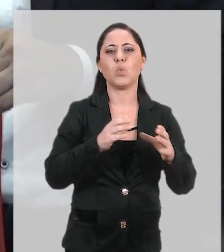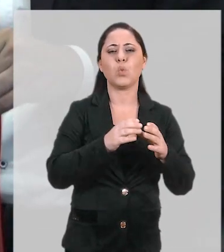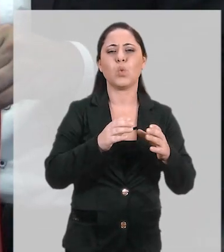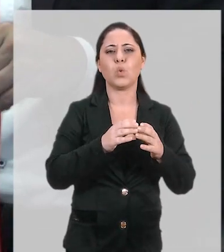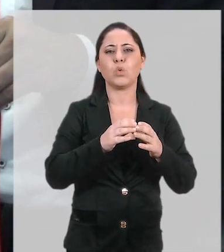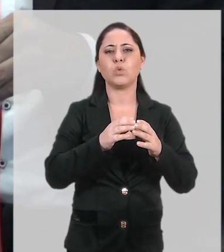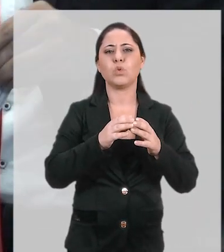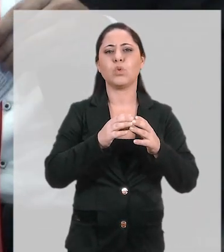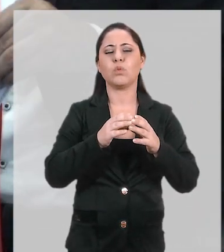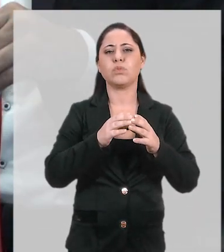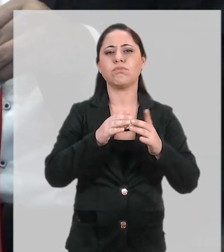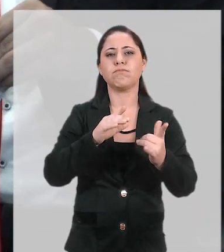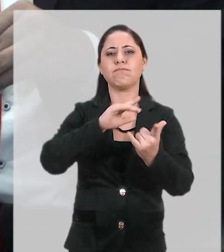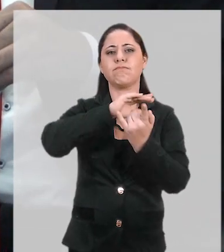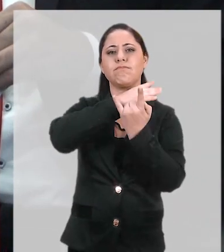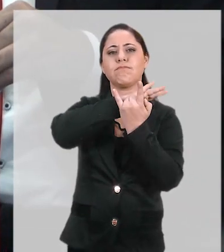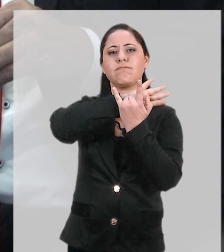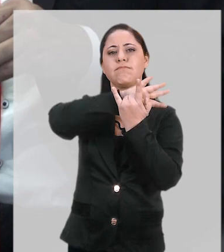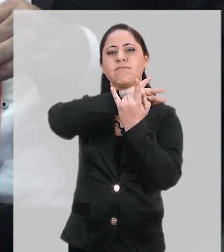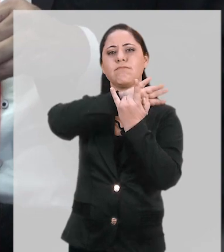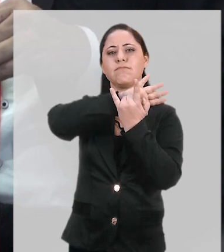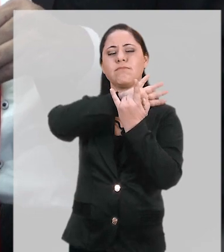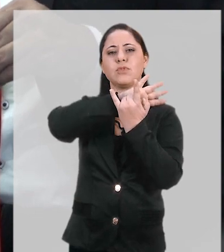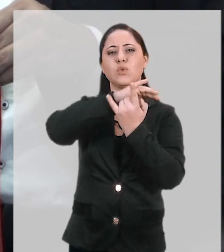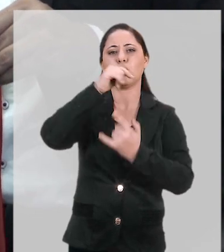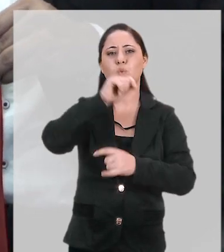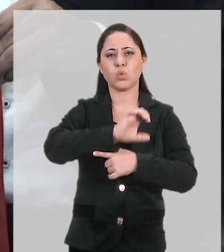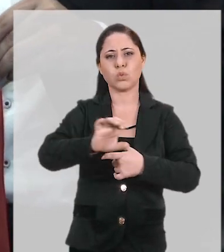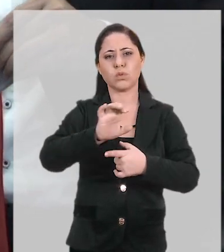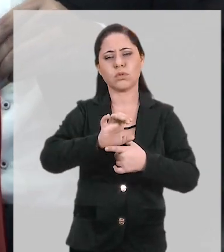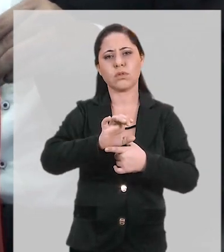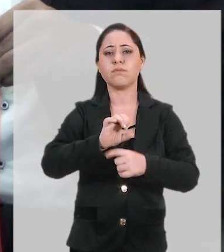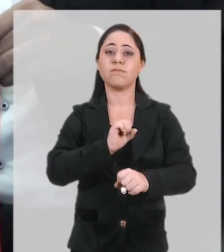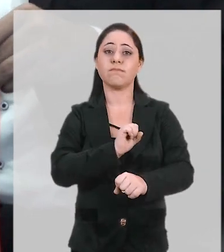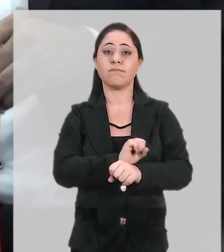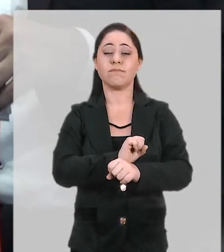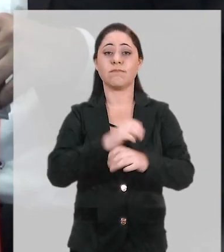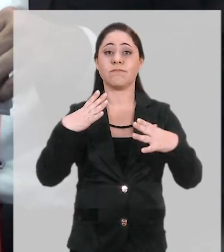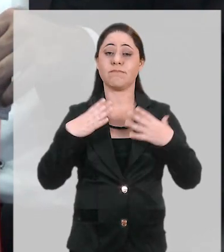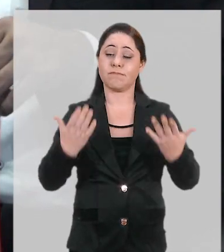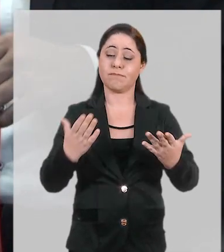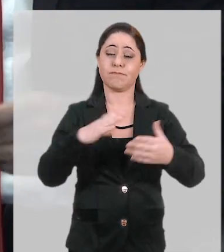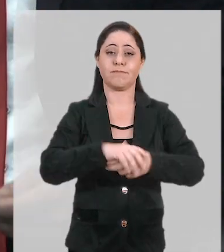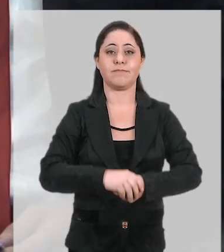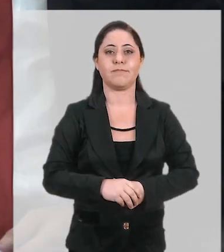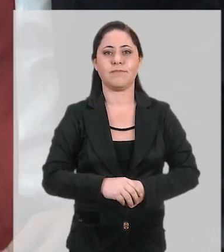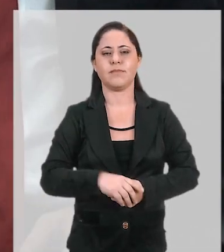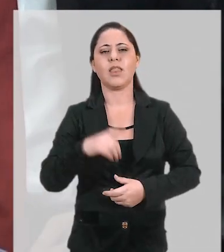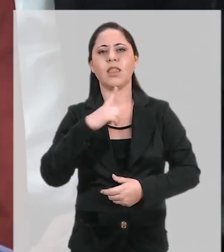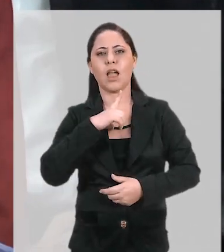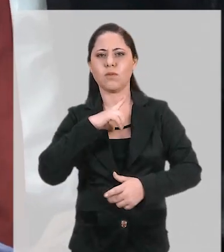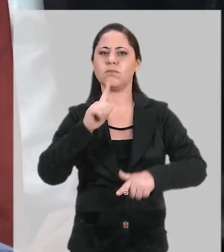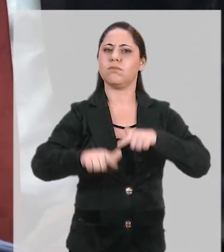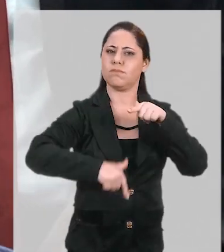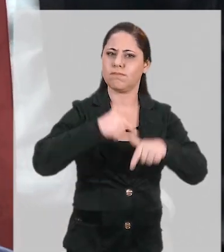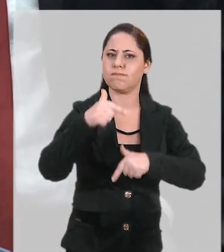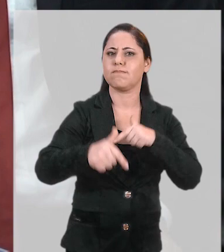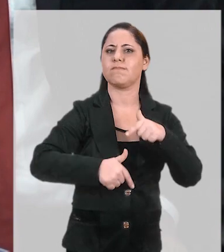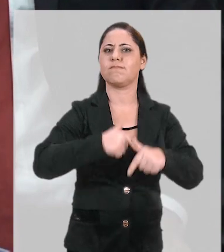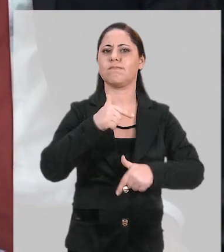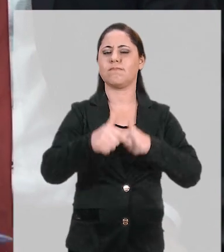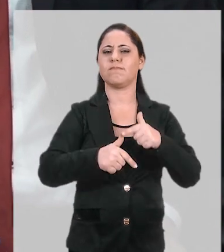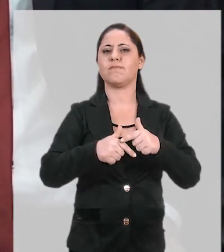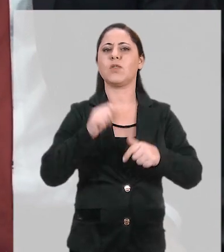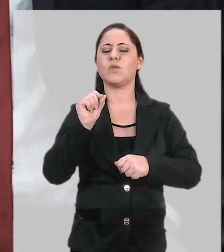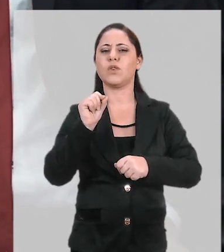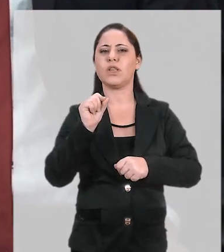a classe de assistentes sociais do nosso estado pode esperar a respeito desse evento. Bem, eu tenho uma atuação muito